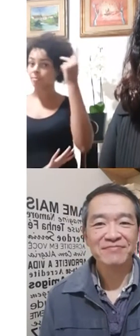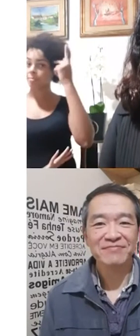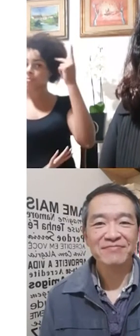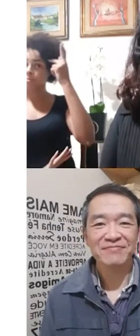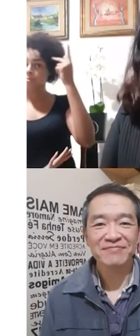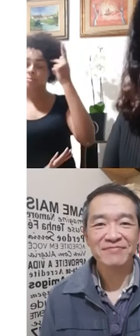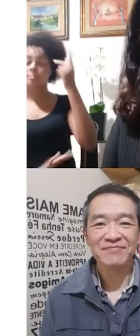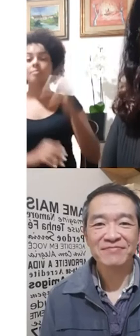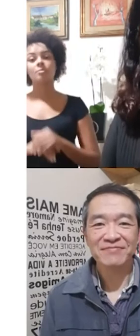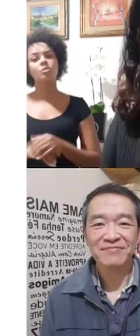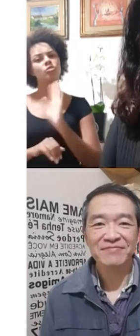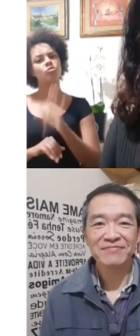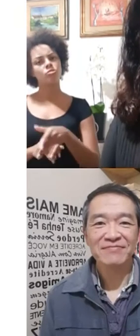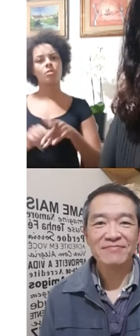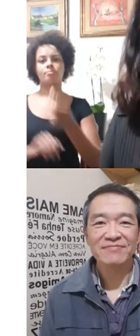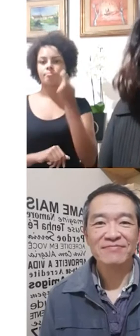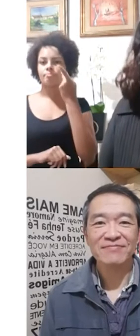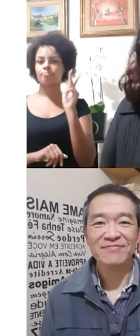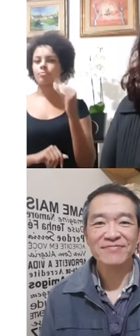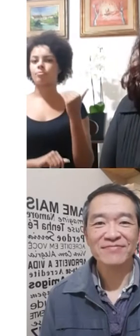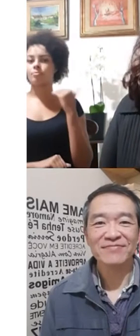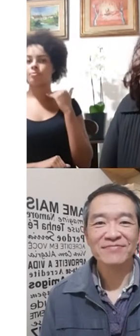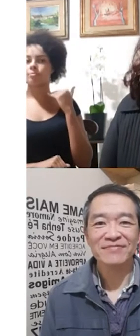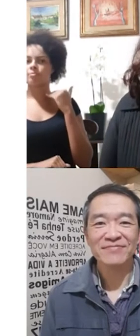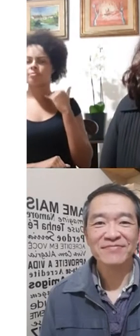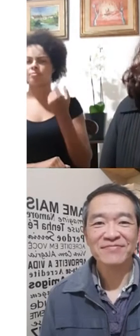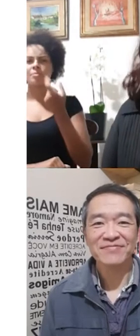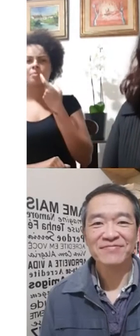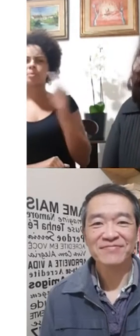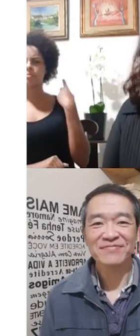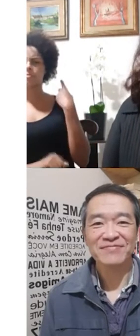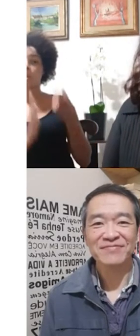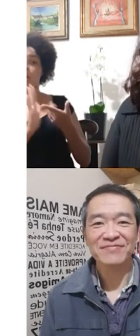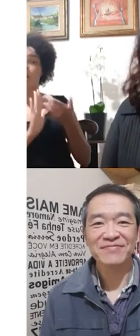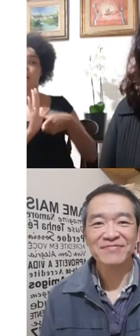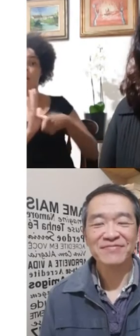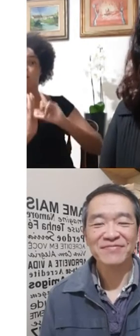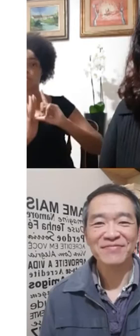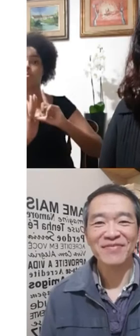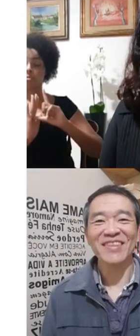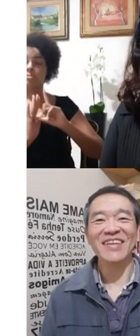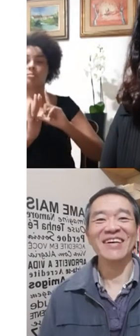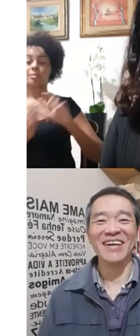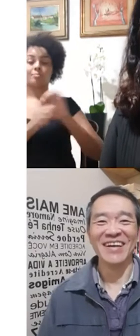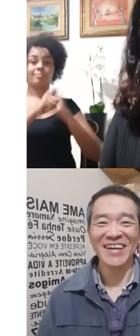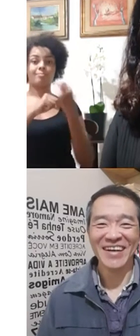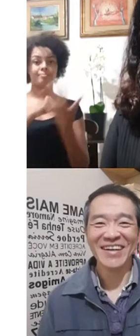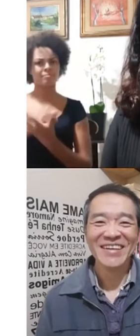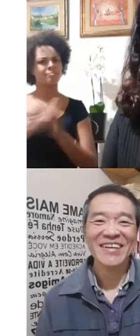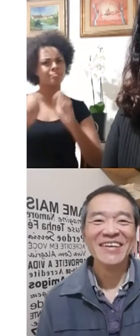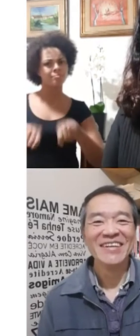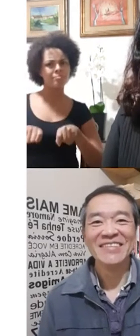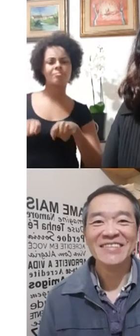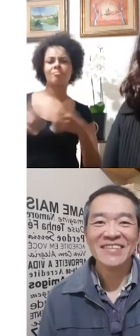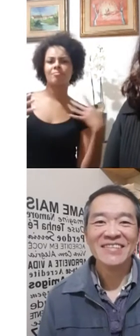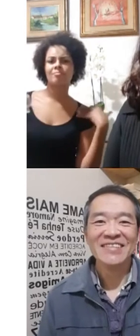Paulo, e ele esteve aqui em Juiz de Fora recentemente, antes da pandemia, e a gente pôde, né, passear bastante em